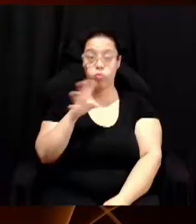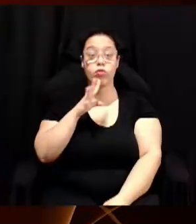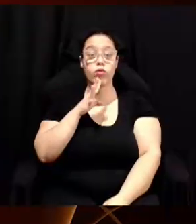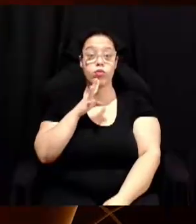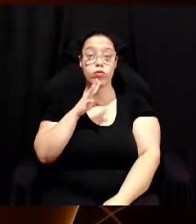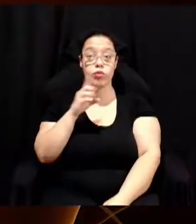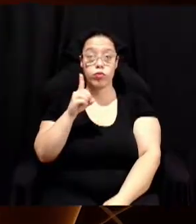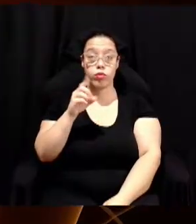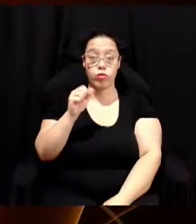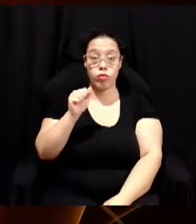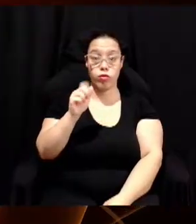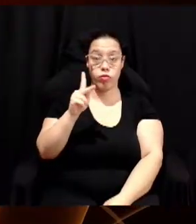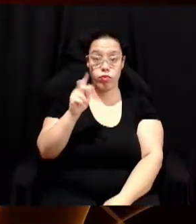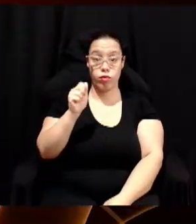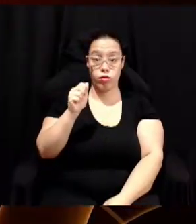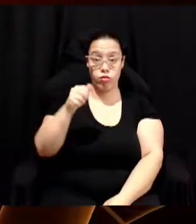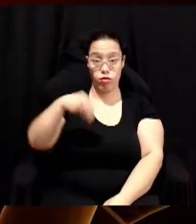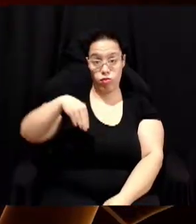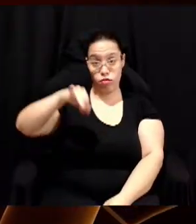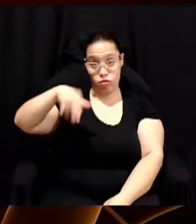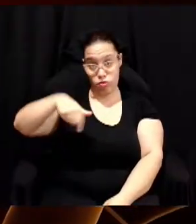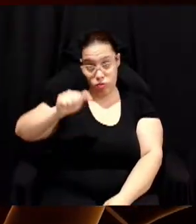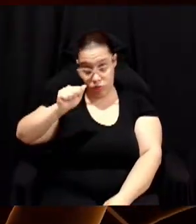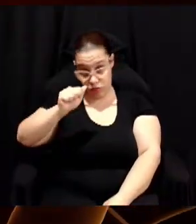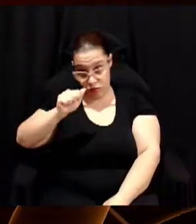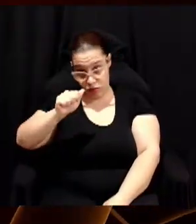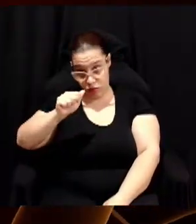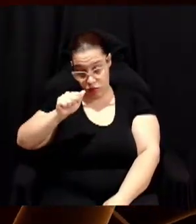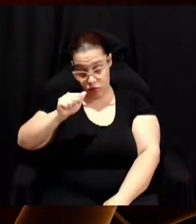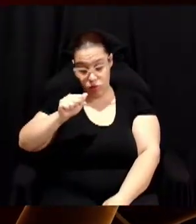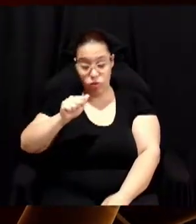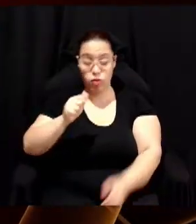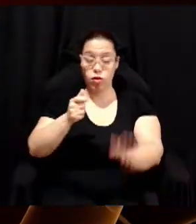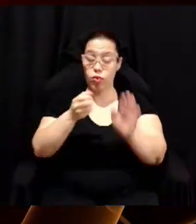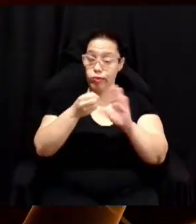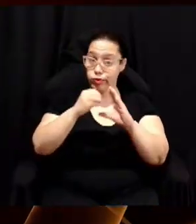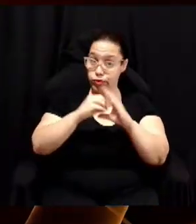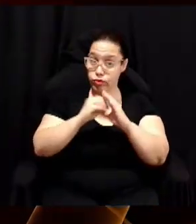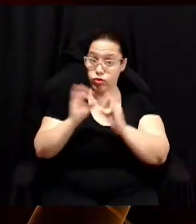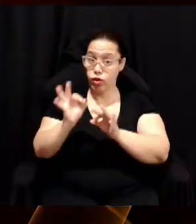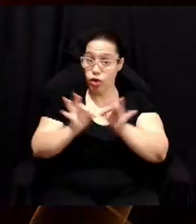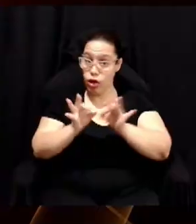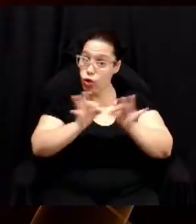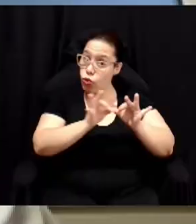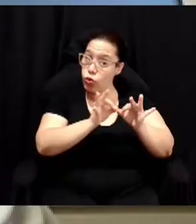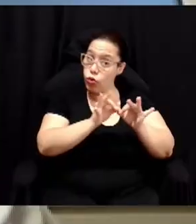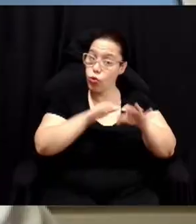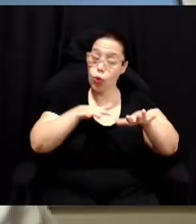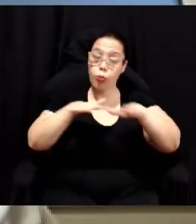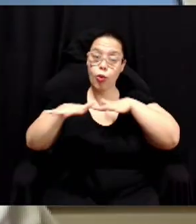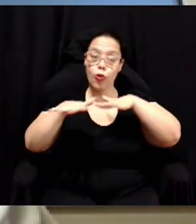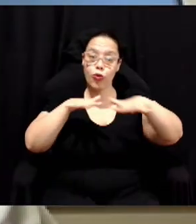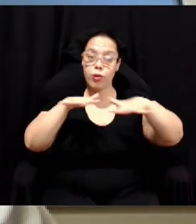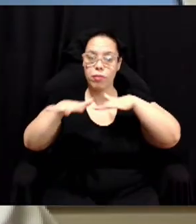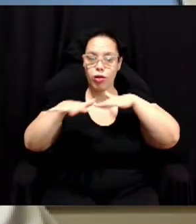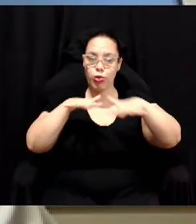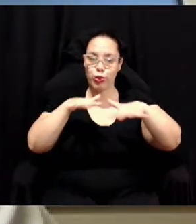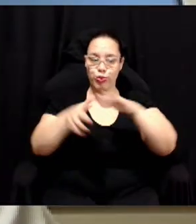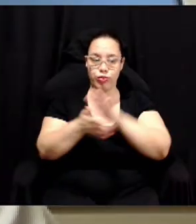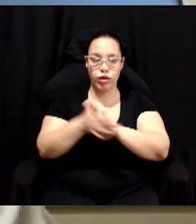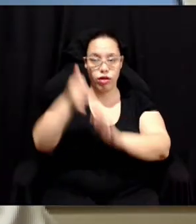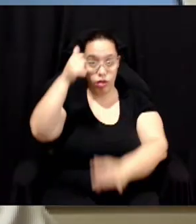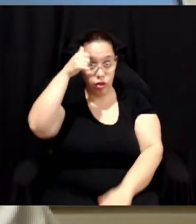dopamina. A dopamina, ela é uma substância que regula o movimento, evita o excesso